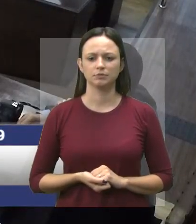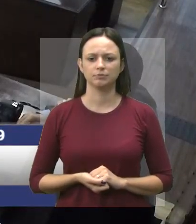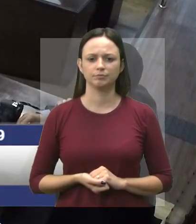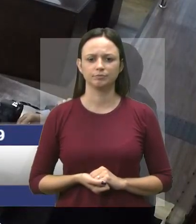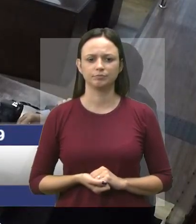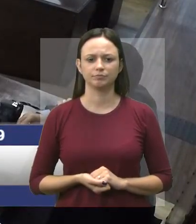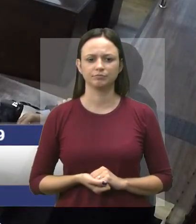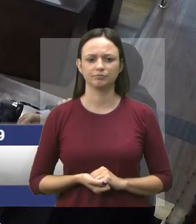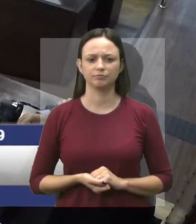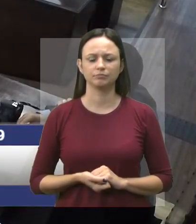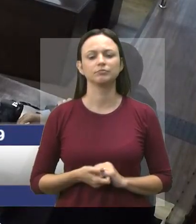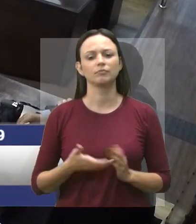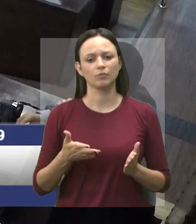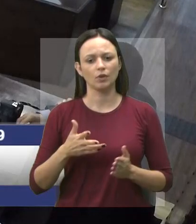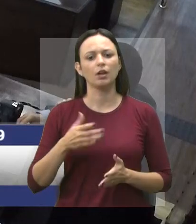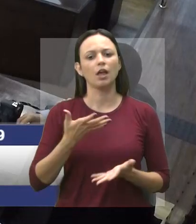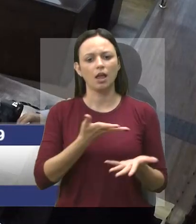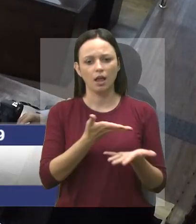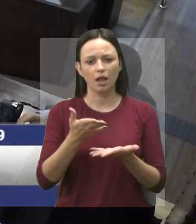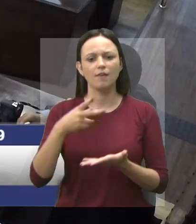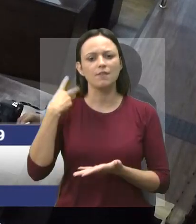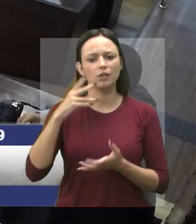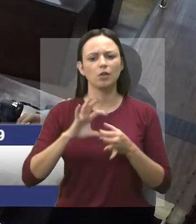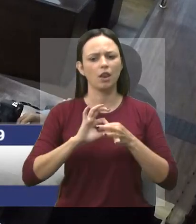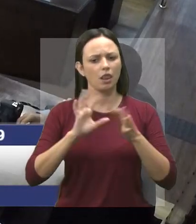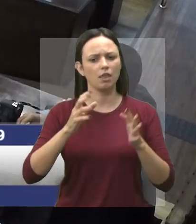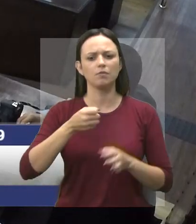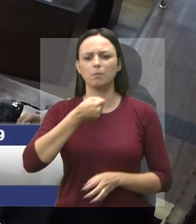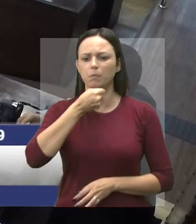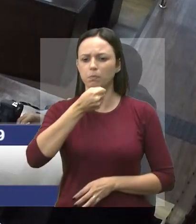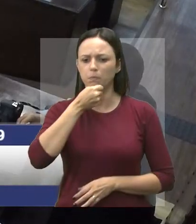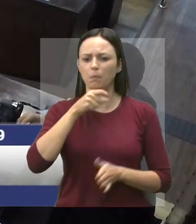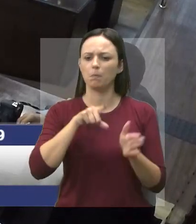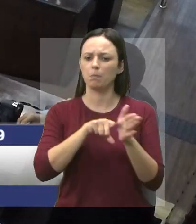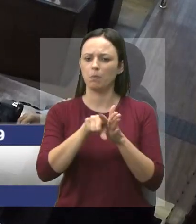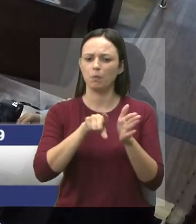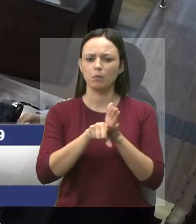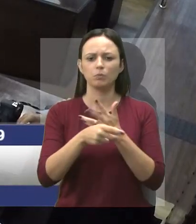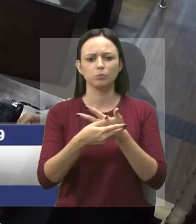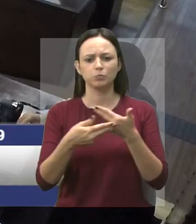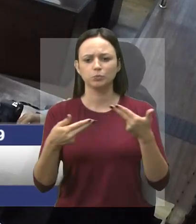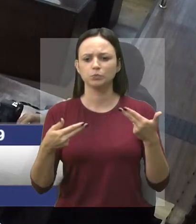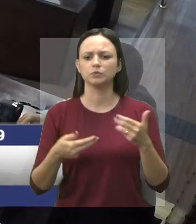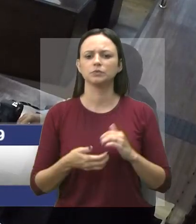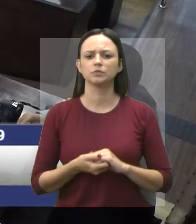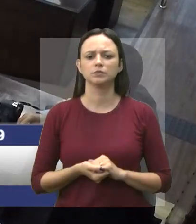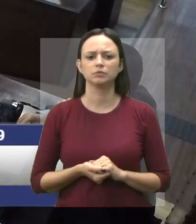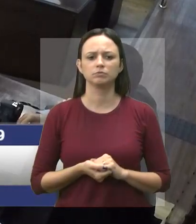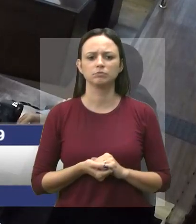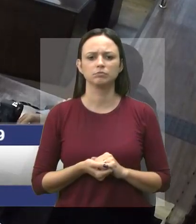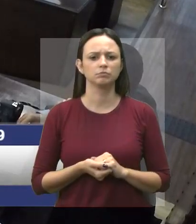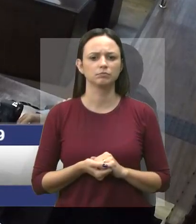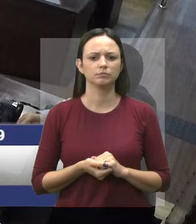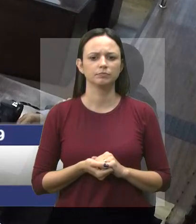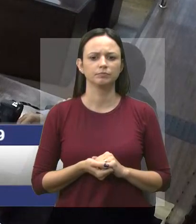A palavra está aberta aos senhores vereadores. Alguma manifestação dos senhores vereadores?